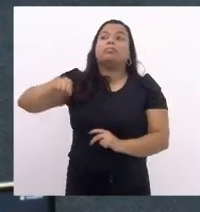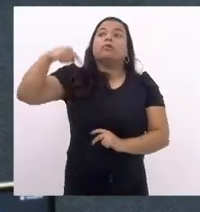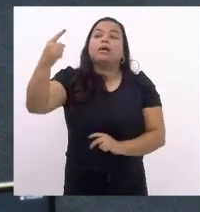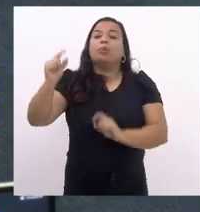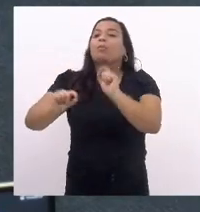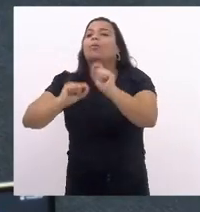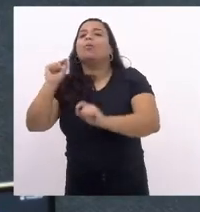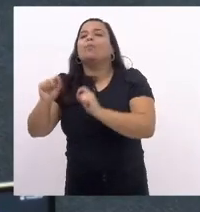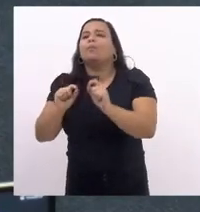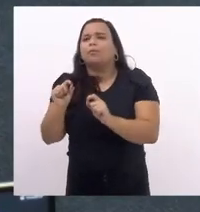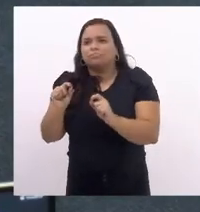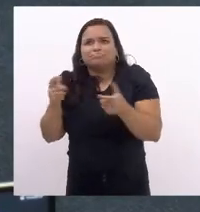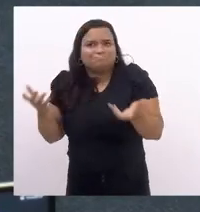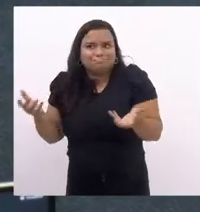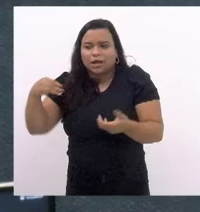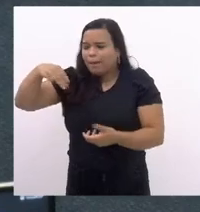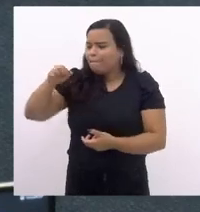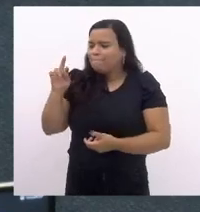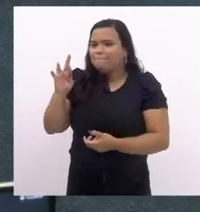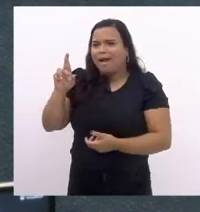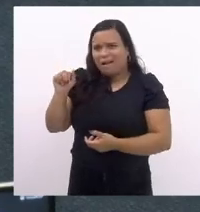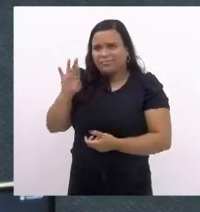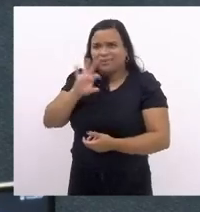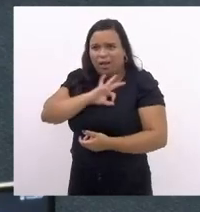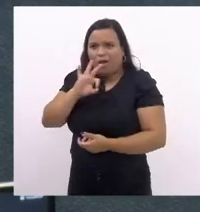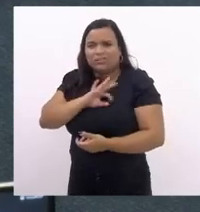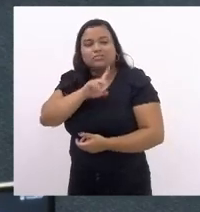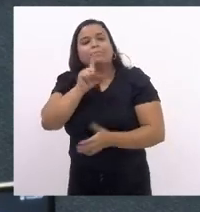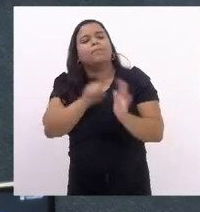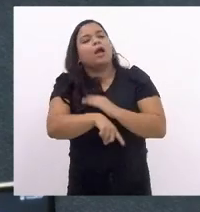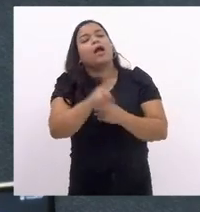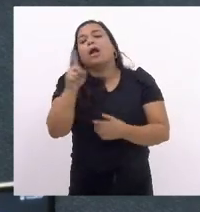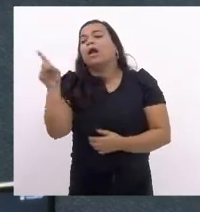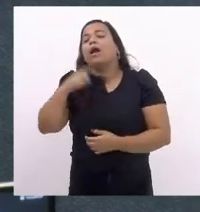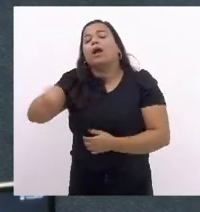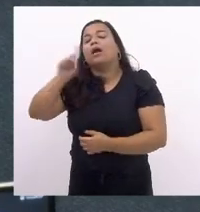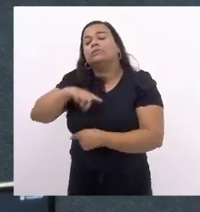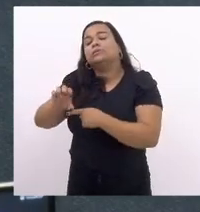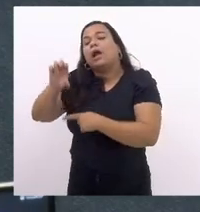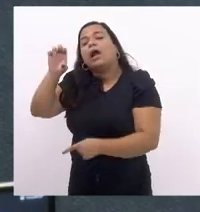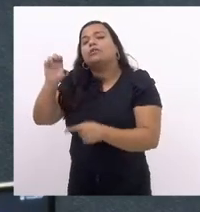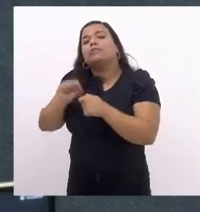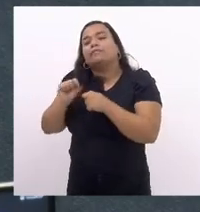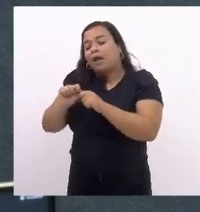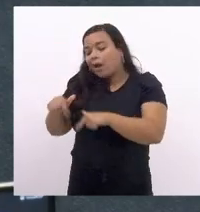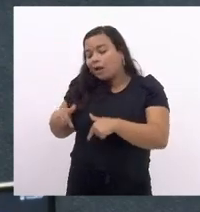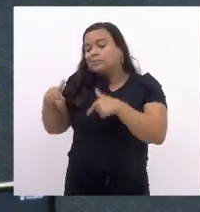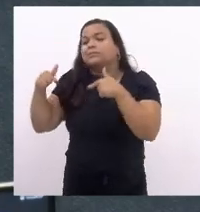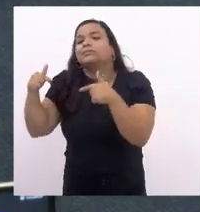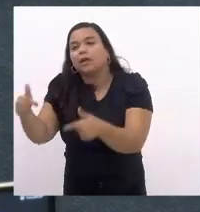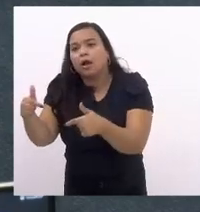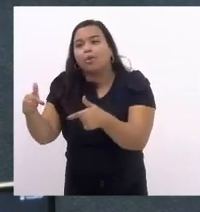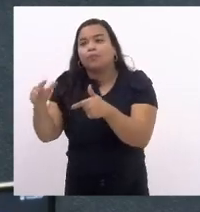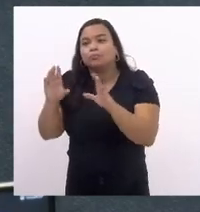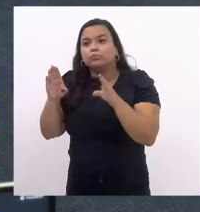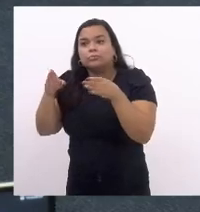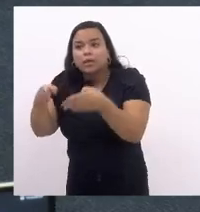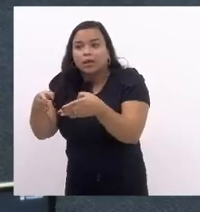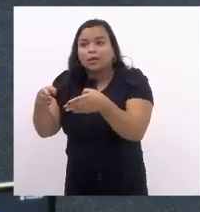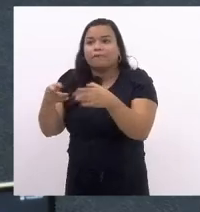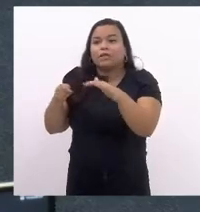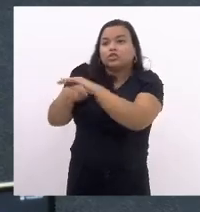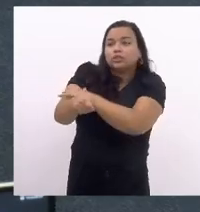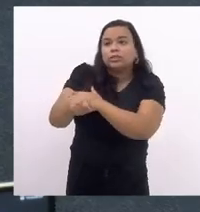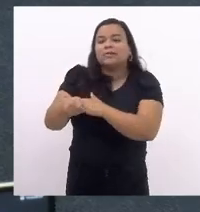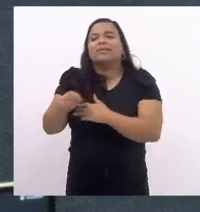Estado do Rio de Janeiro, Marta Rocha, está planejando como redirecionamento dos investimentos do Pacto RJ para